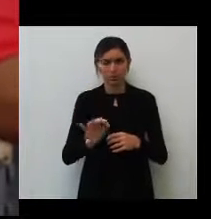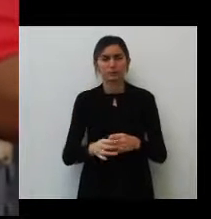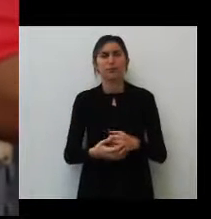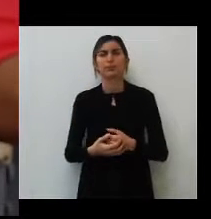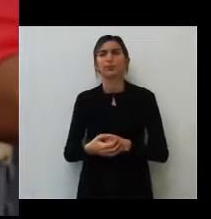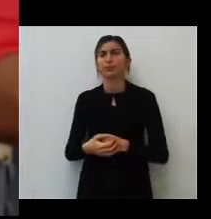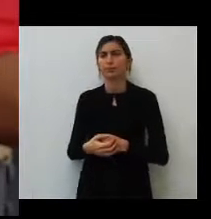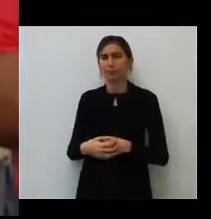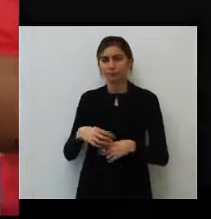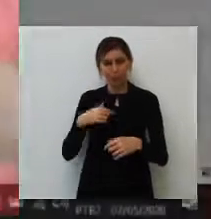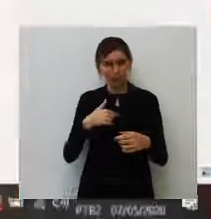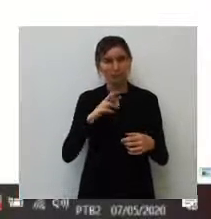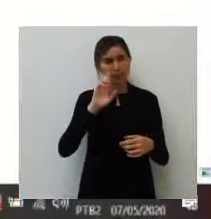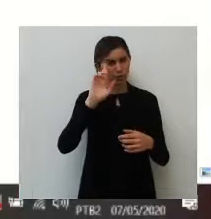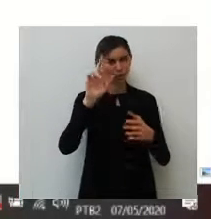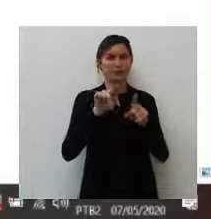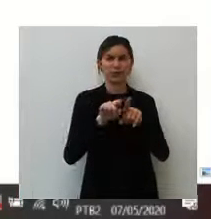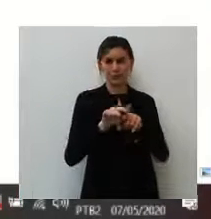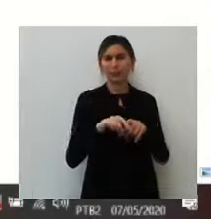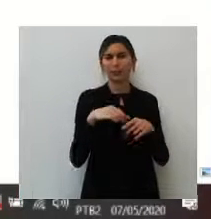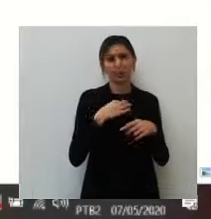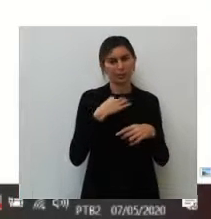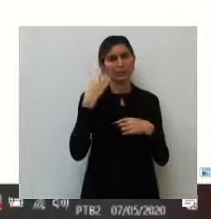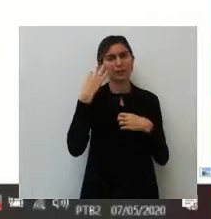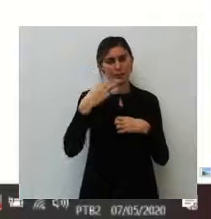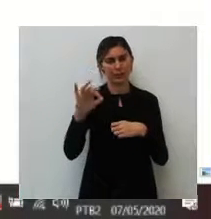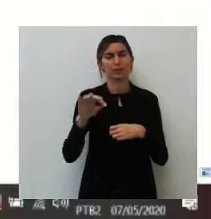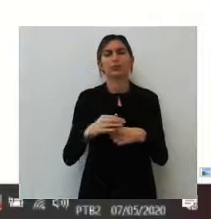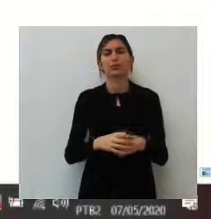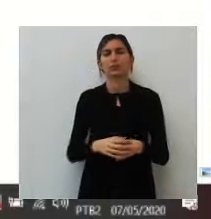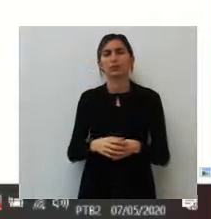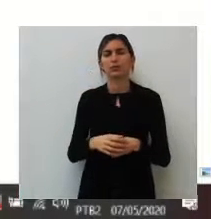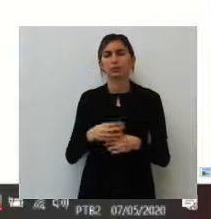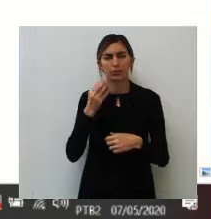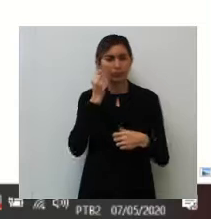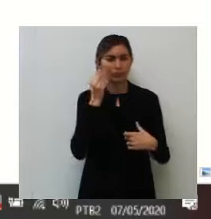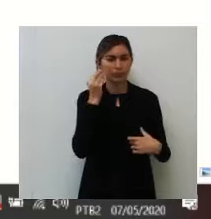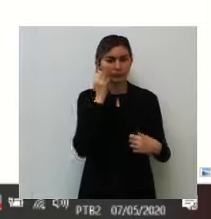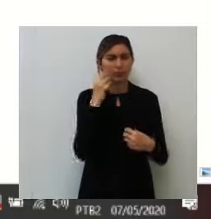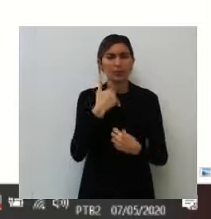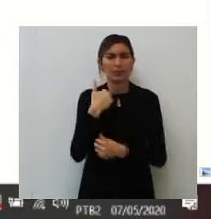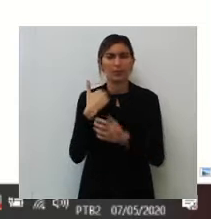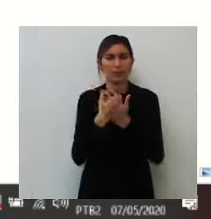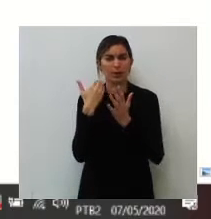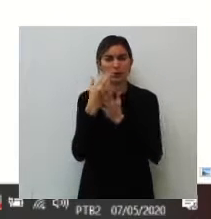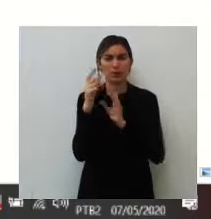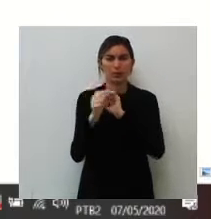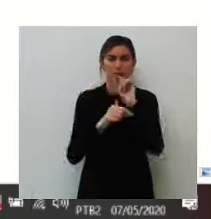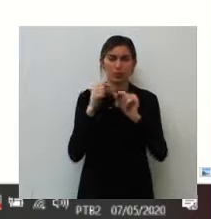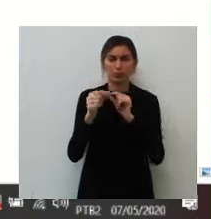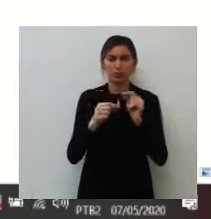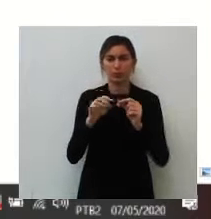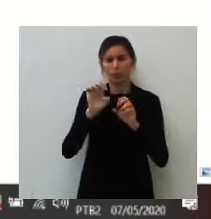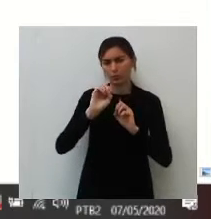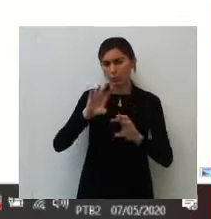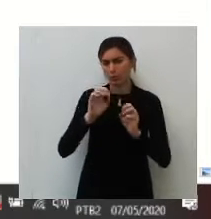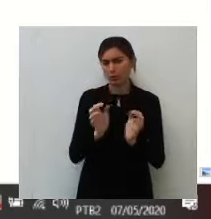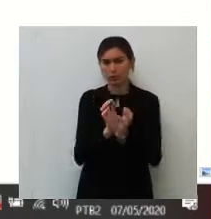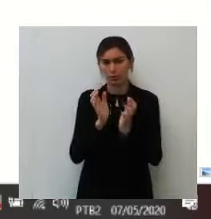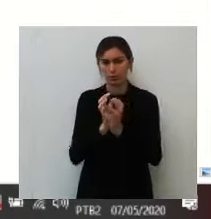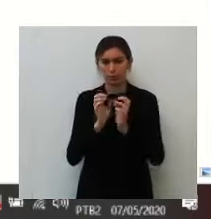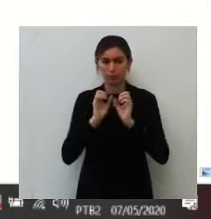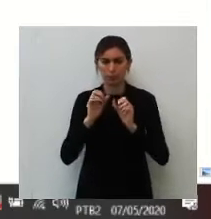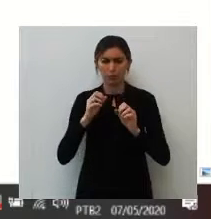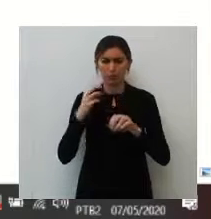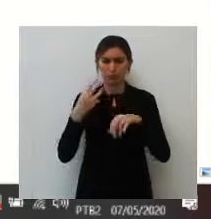madame também acertou patroa muito bem patroa acertou deixa eu ver mais o que agradecer a galera aqui do educa o grupo